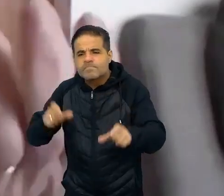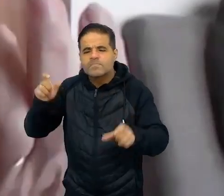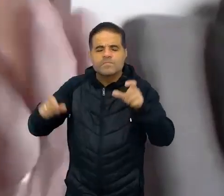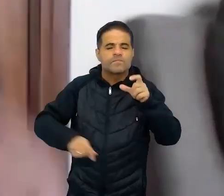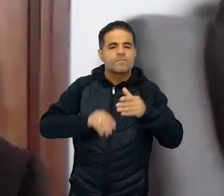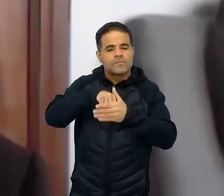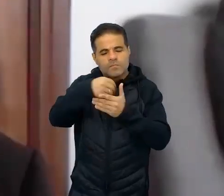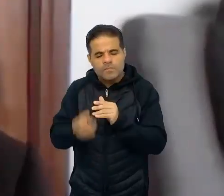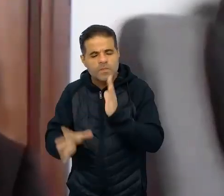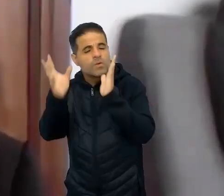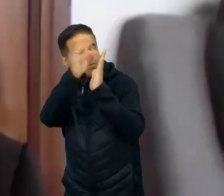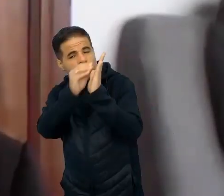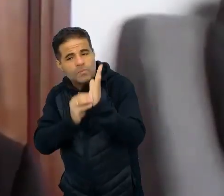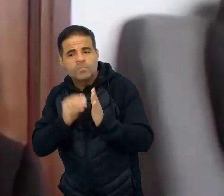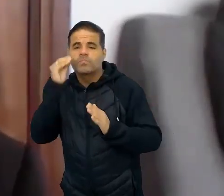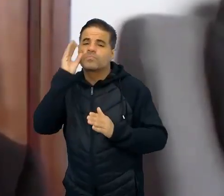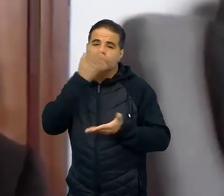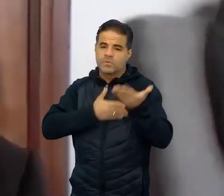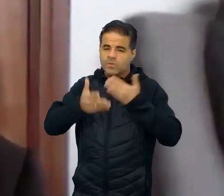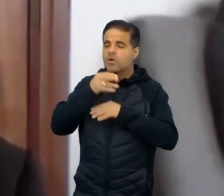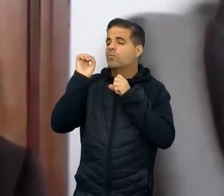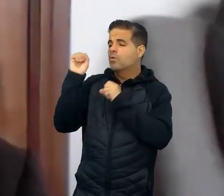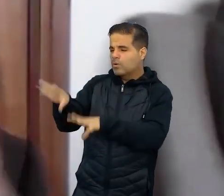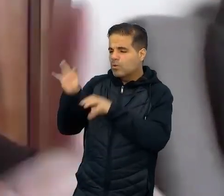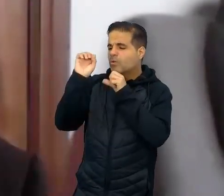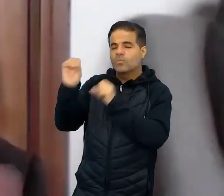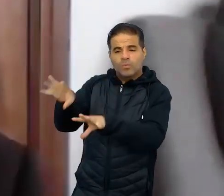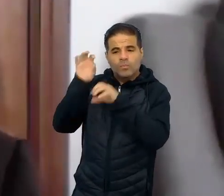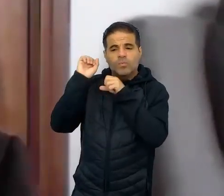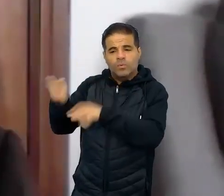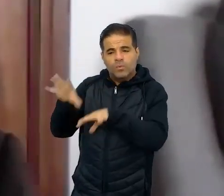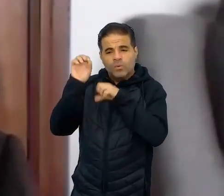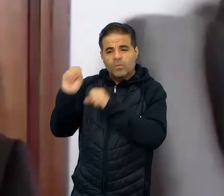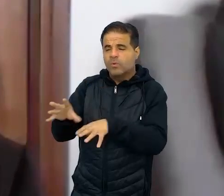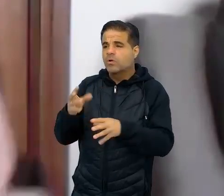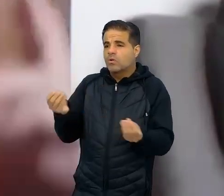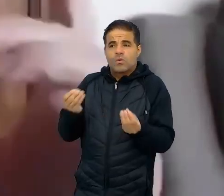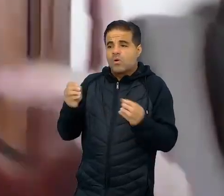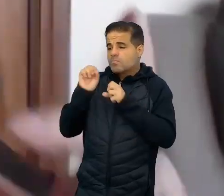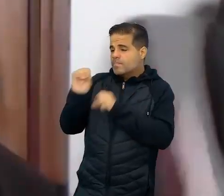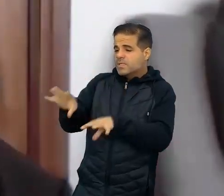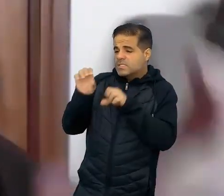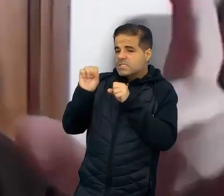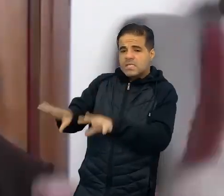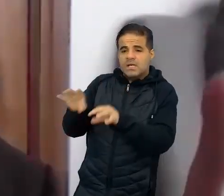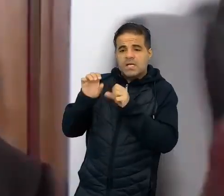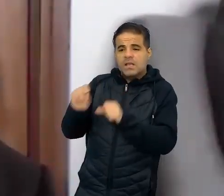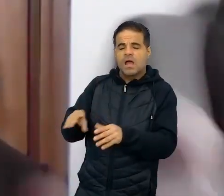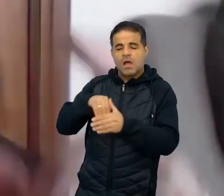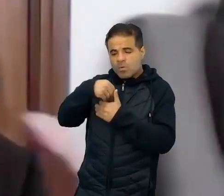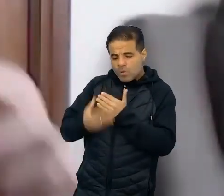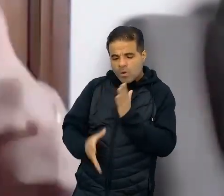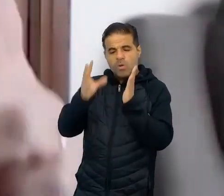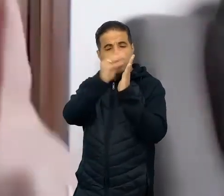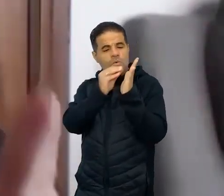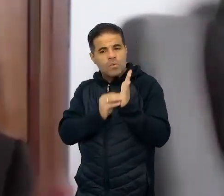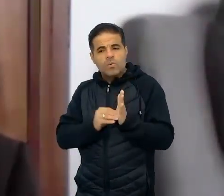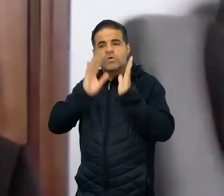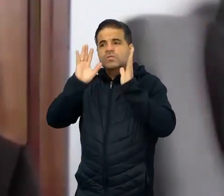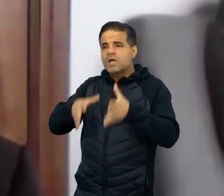do conteúdo e do conhecimento do ensino. Como ensinar aquele determinado conteúdo que